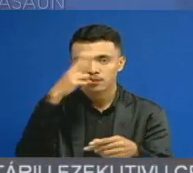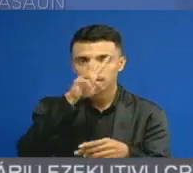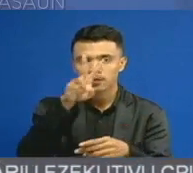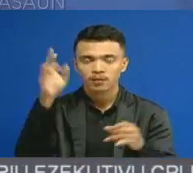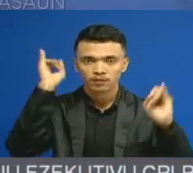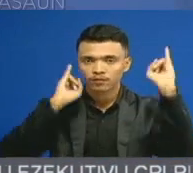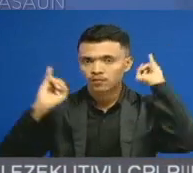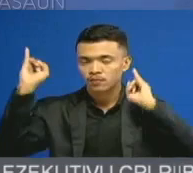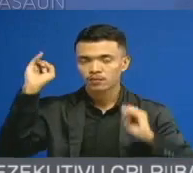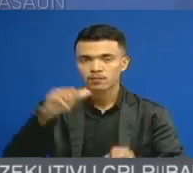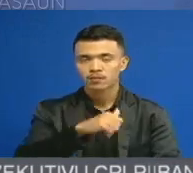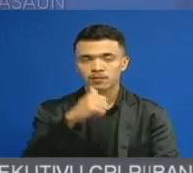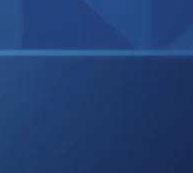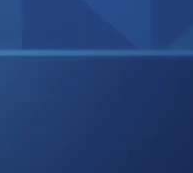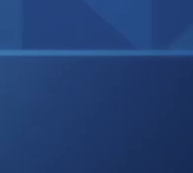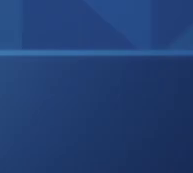informação, será selo.